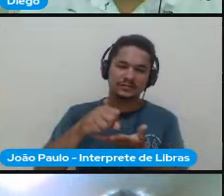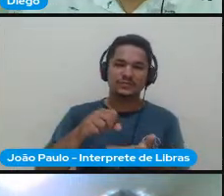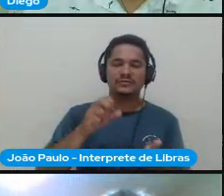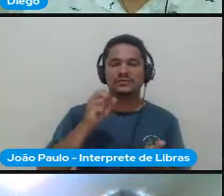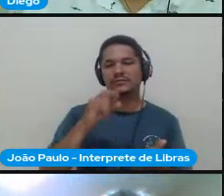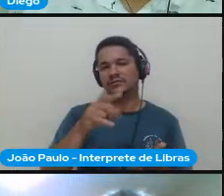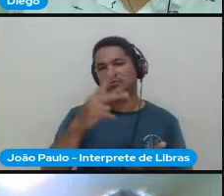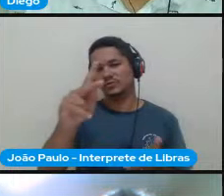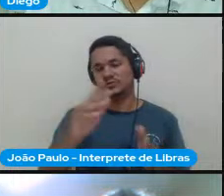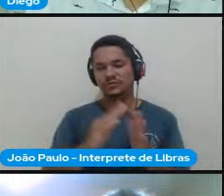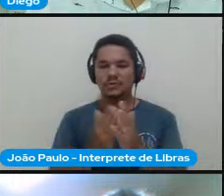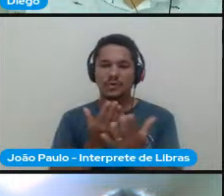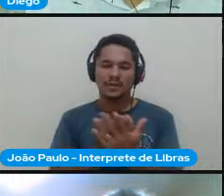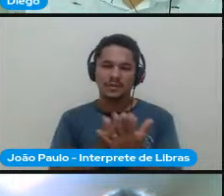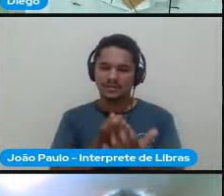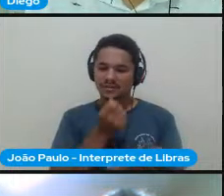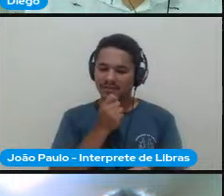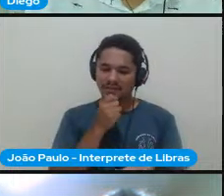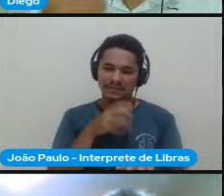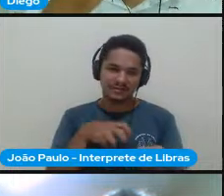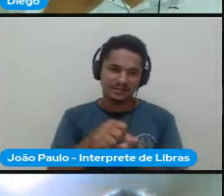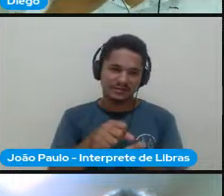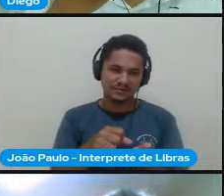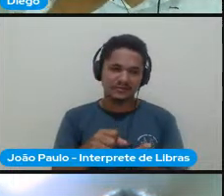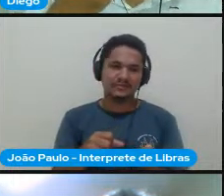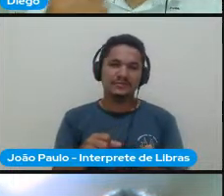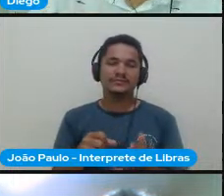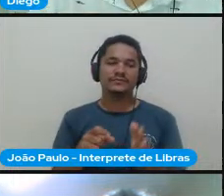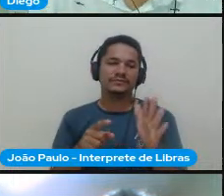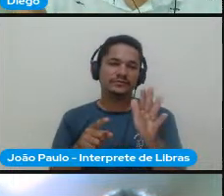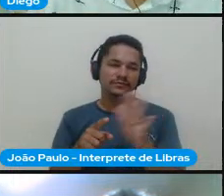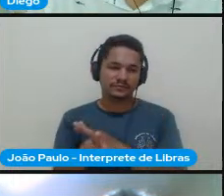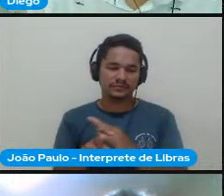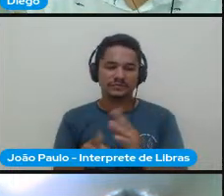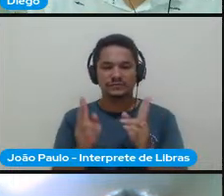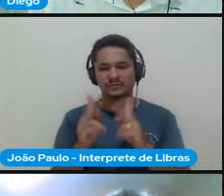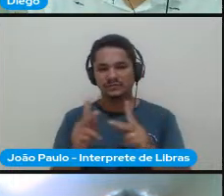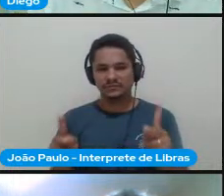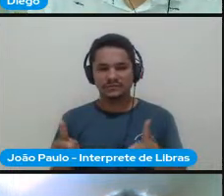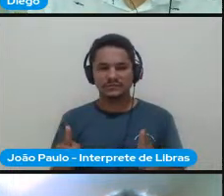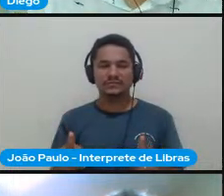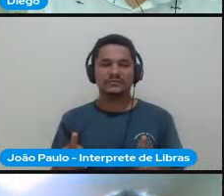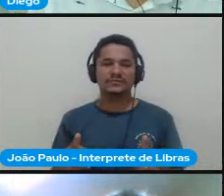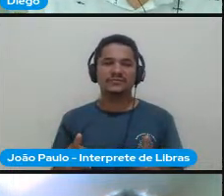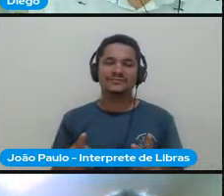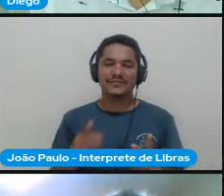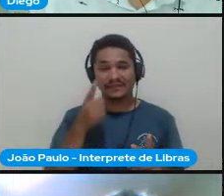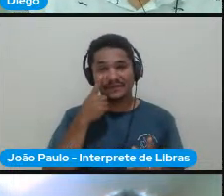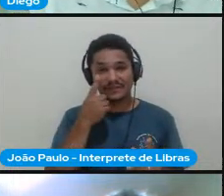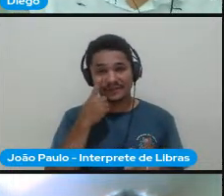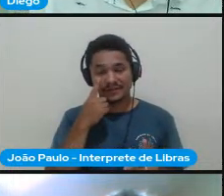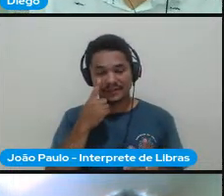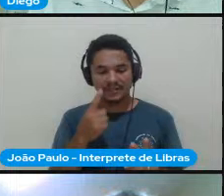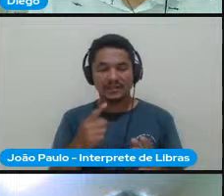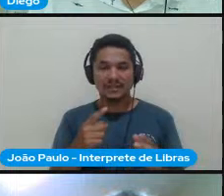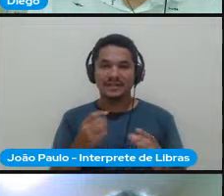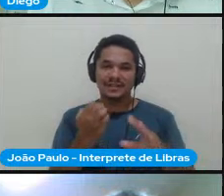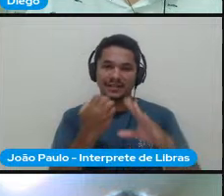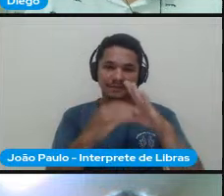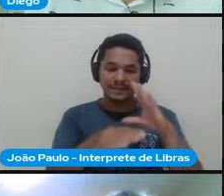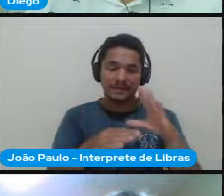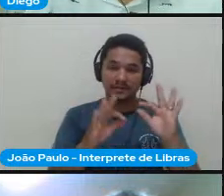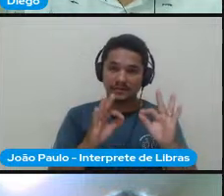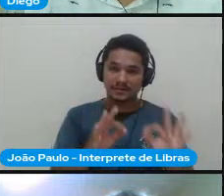inscreveu, qualifica na semana que vem. Peça, os nossos professores visualizem a caixa de e-mail. Se não tiver encontrado, aí pode